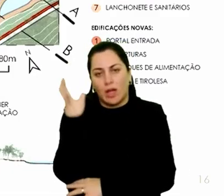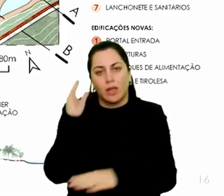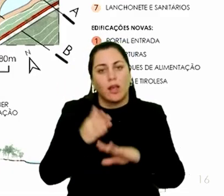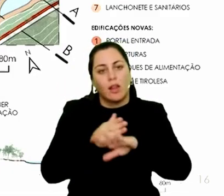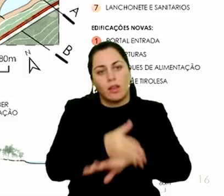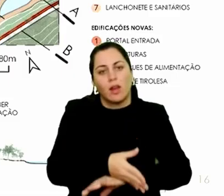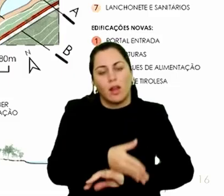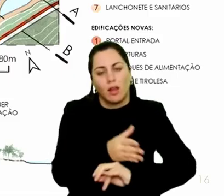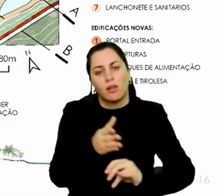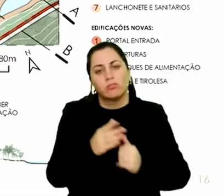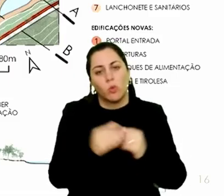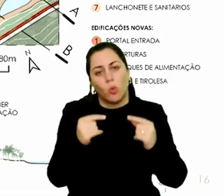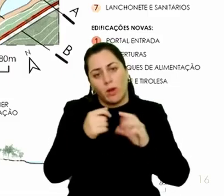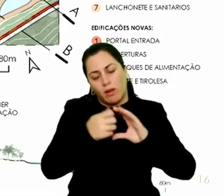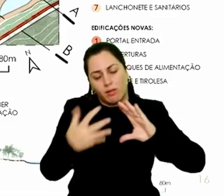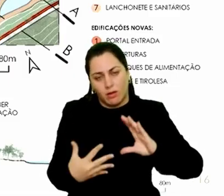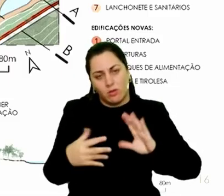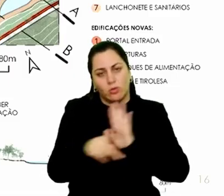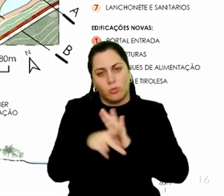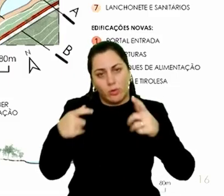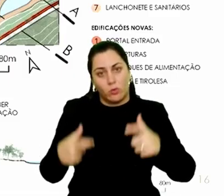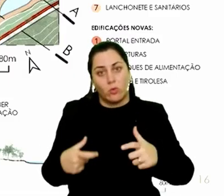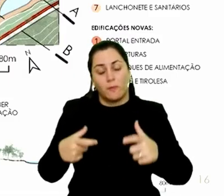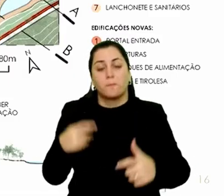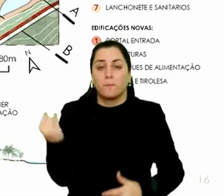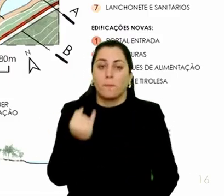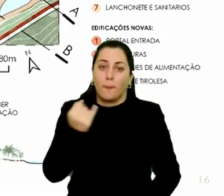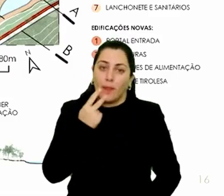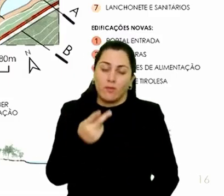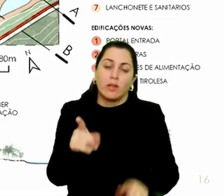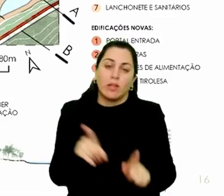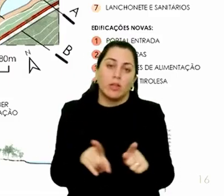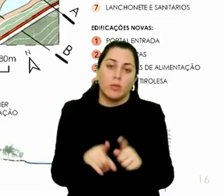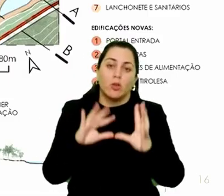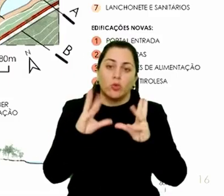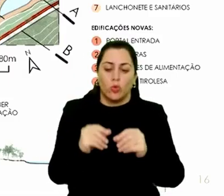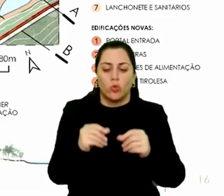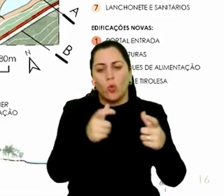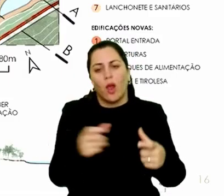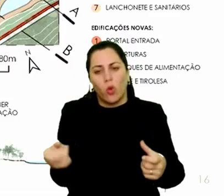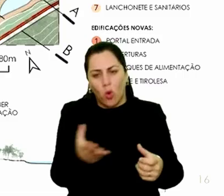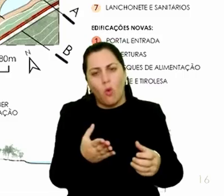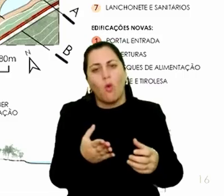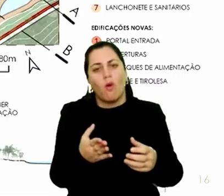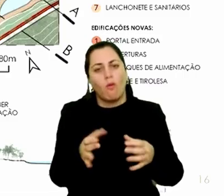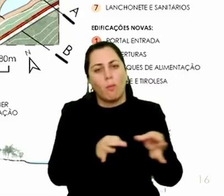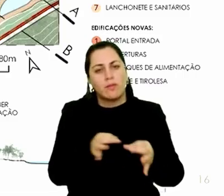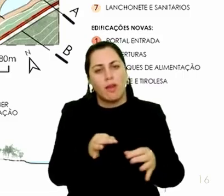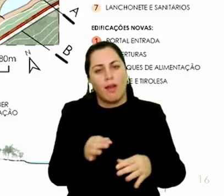entrando dentro dessa característica dele. É importante ressaltar que todos esses novos percursos que foram criados,